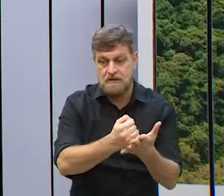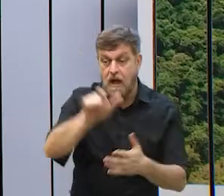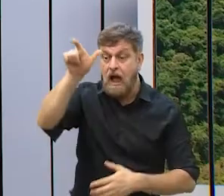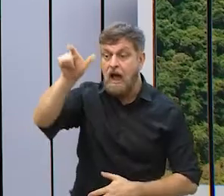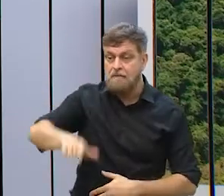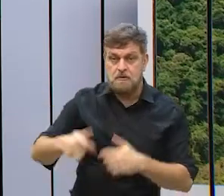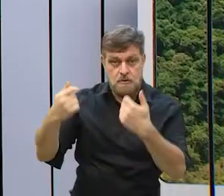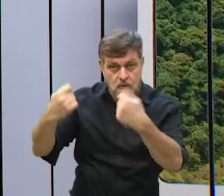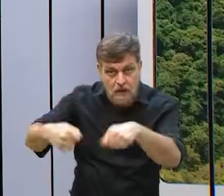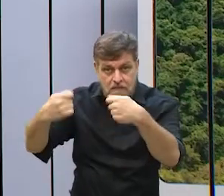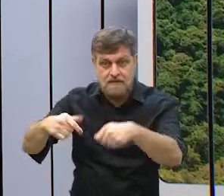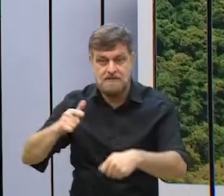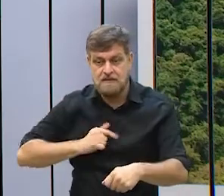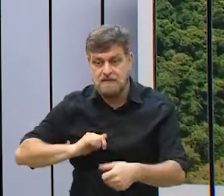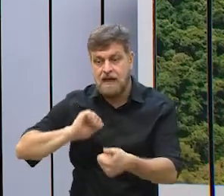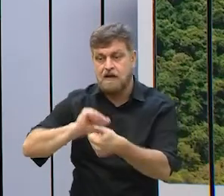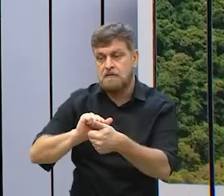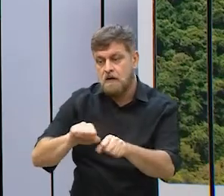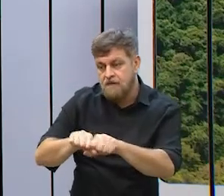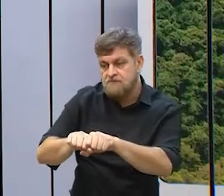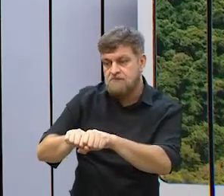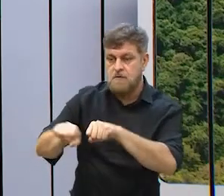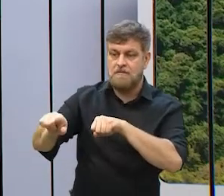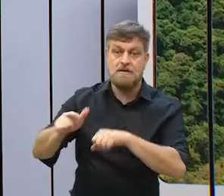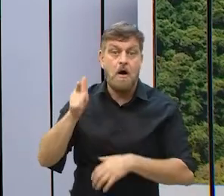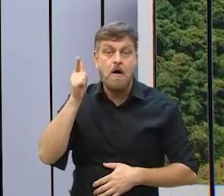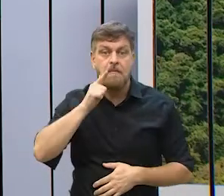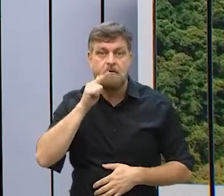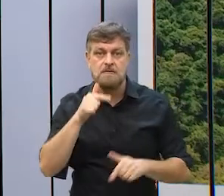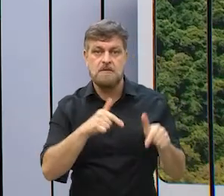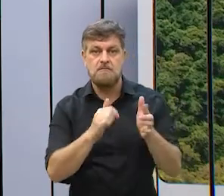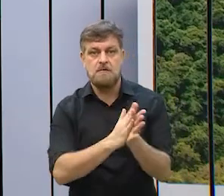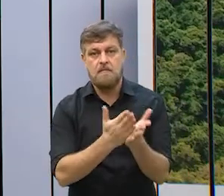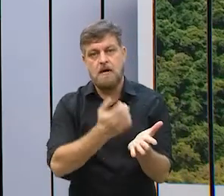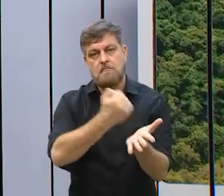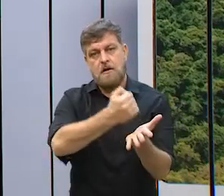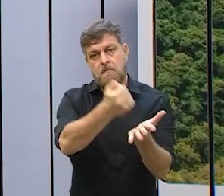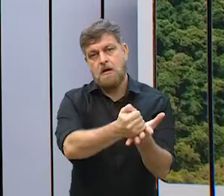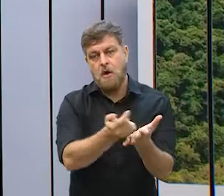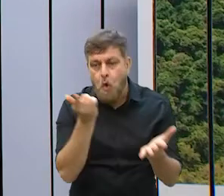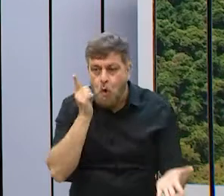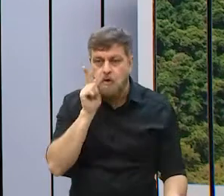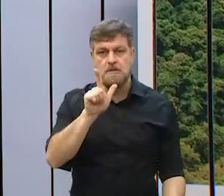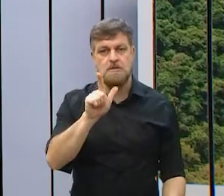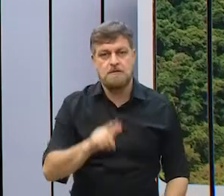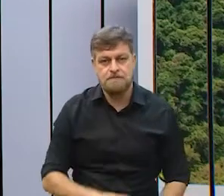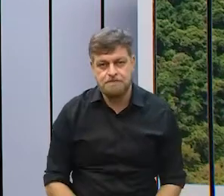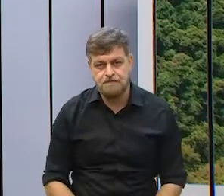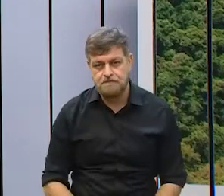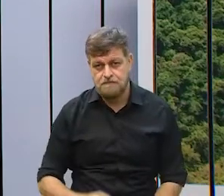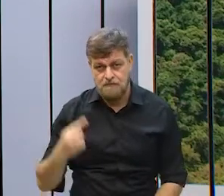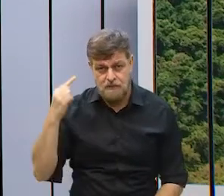pessoa esteja qualificada para poder acessar aí os postos de trabalho. Agora, penso que é